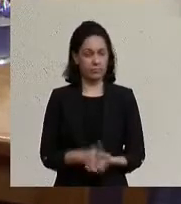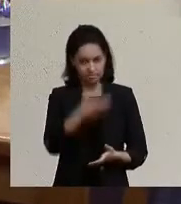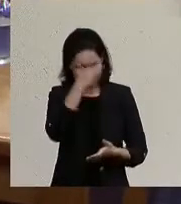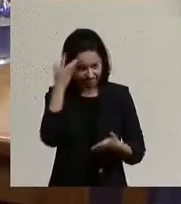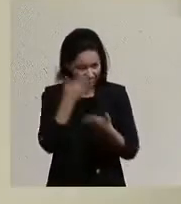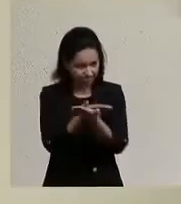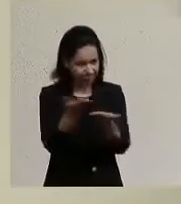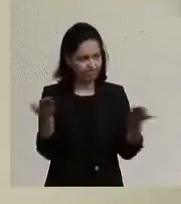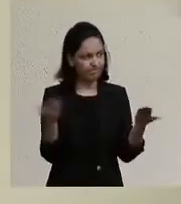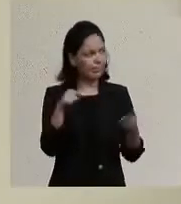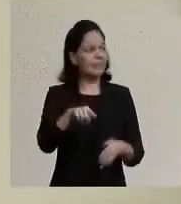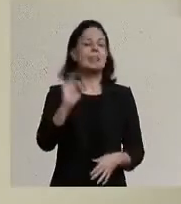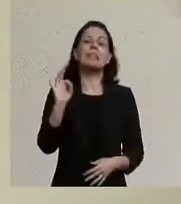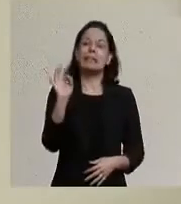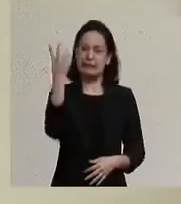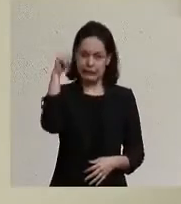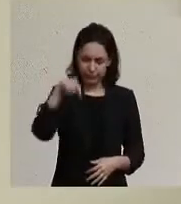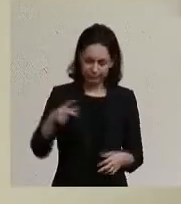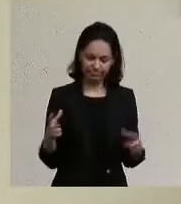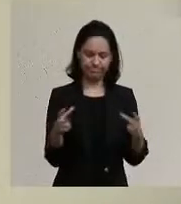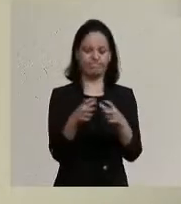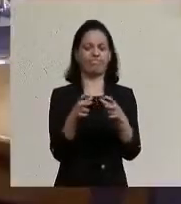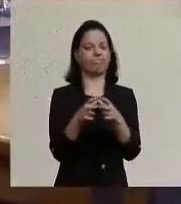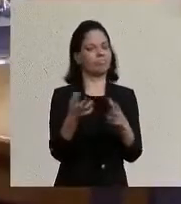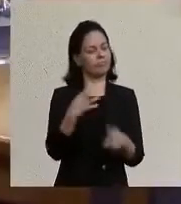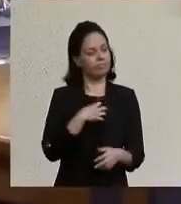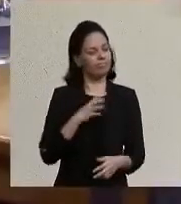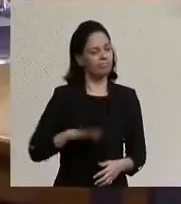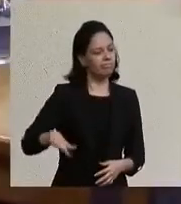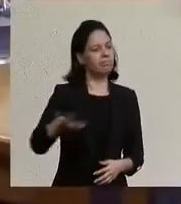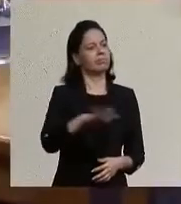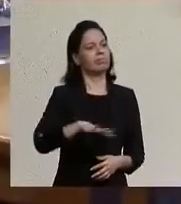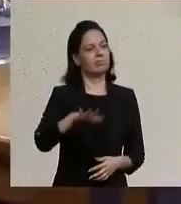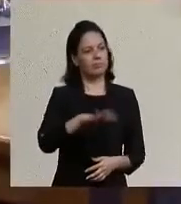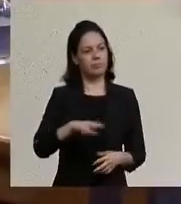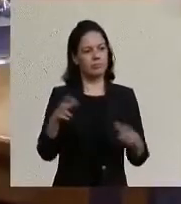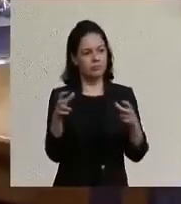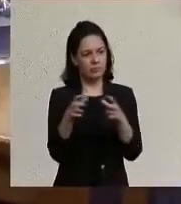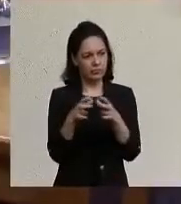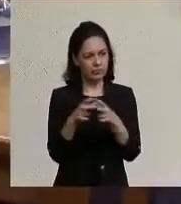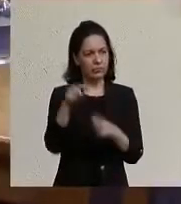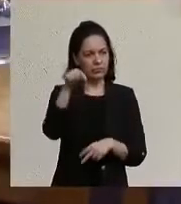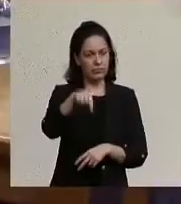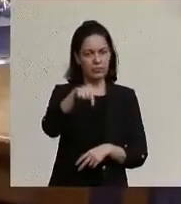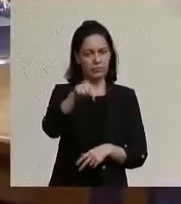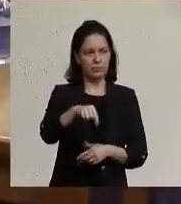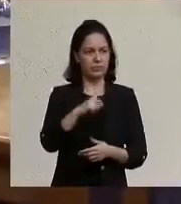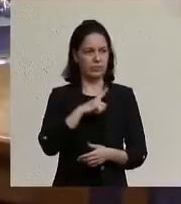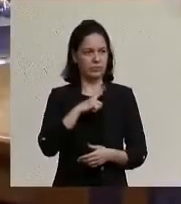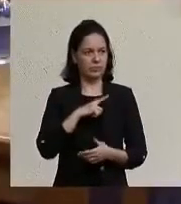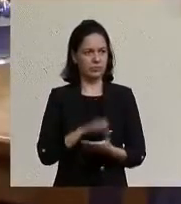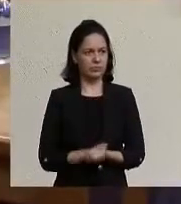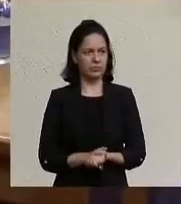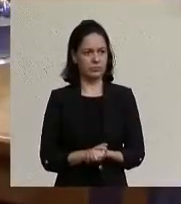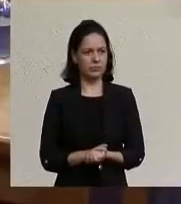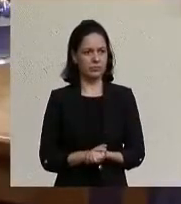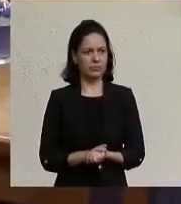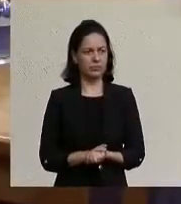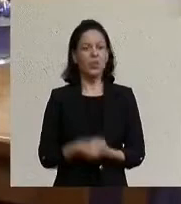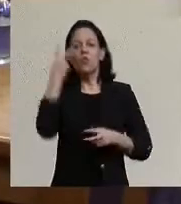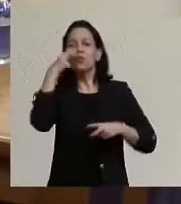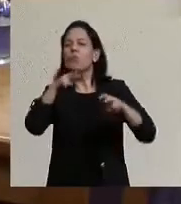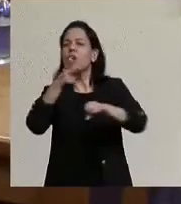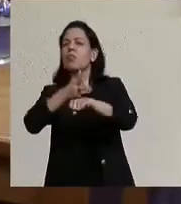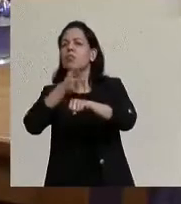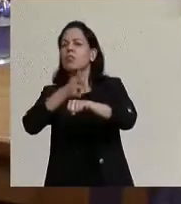é isso que acontece nessa Câmara Esse é o nível que acontece E é isso que acontece Olha aí Filma aí